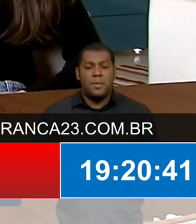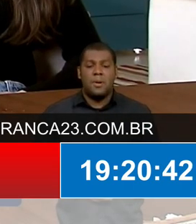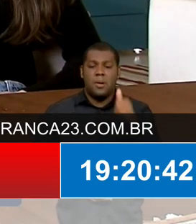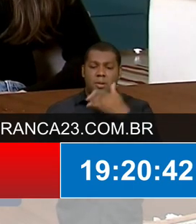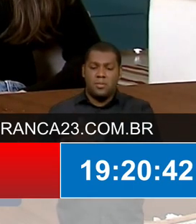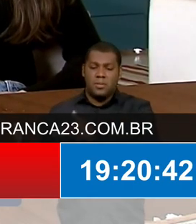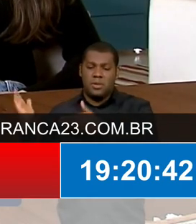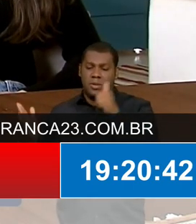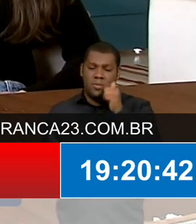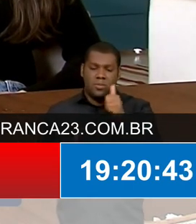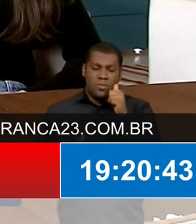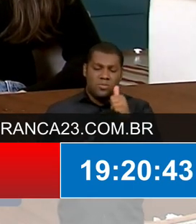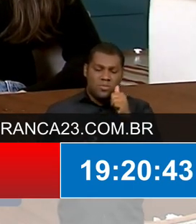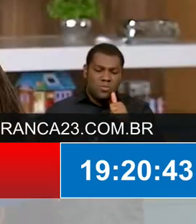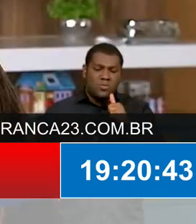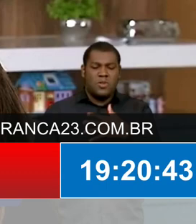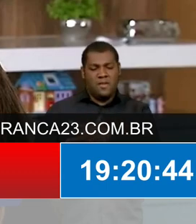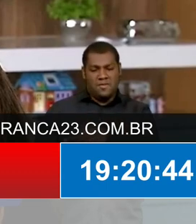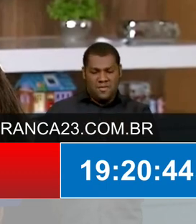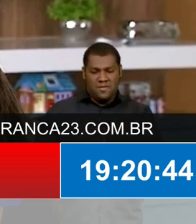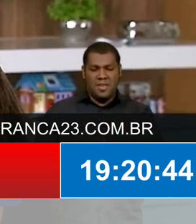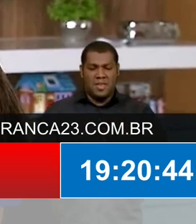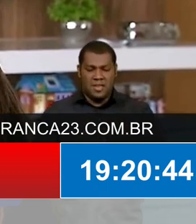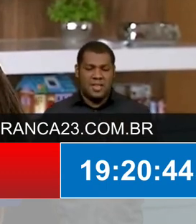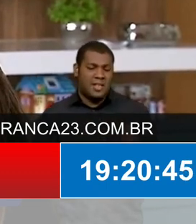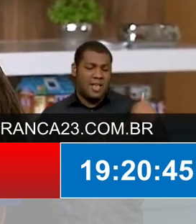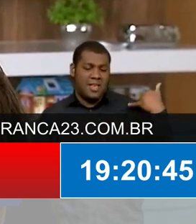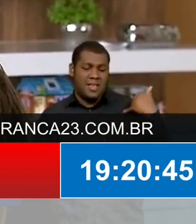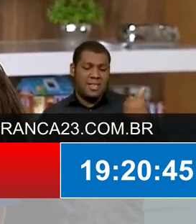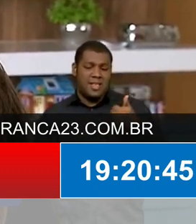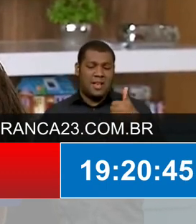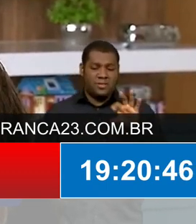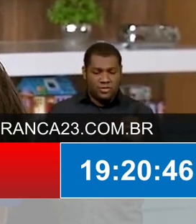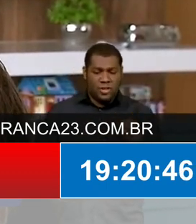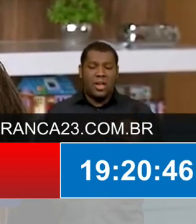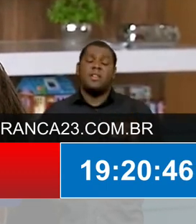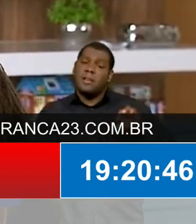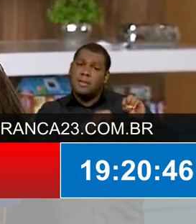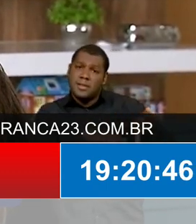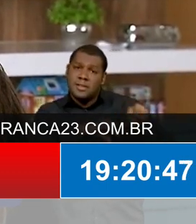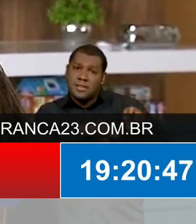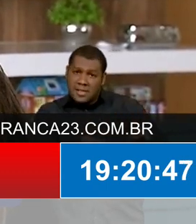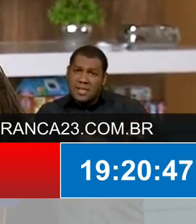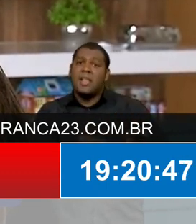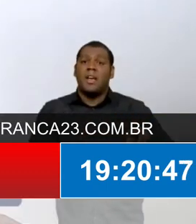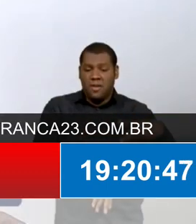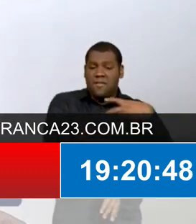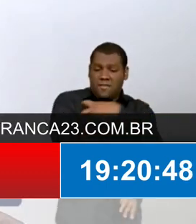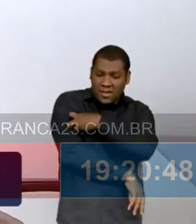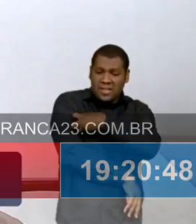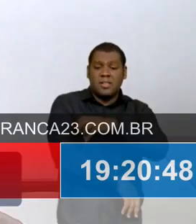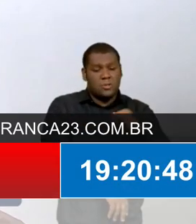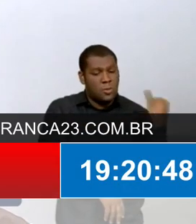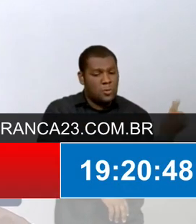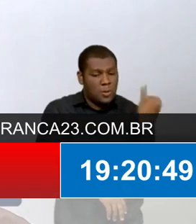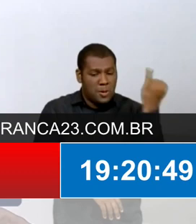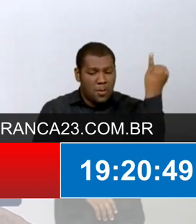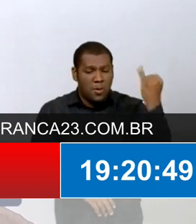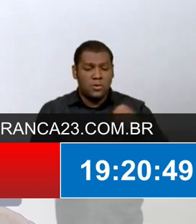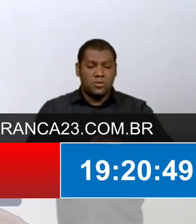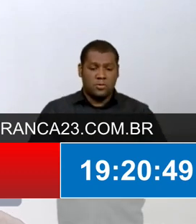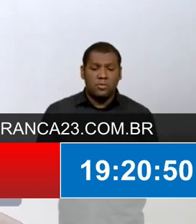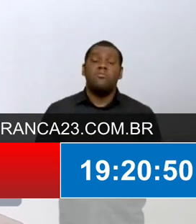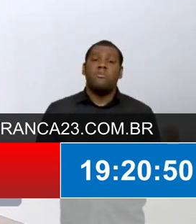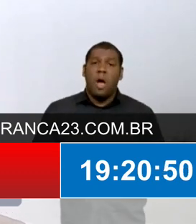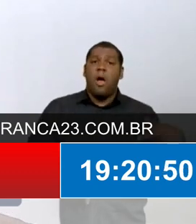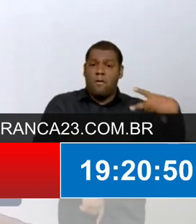era pequena, Patrícia ensina a filha, que agora está com 10 anos, sobre a importância da vacinação. Quando chegou a hora de